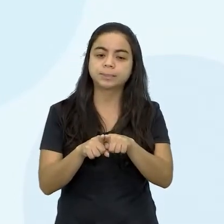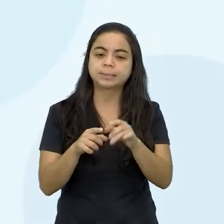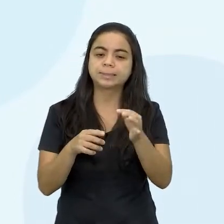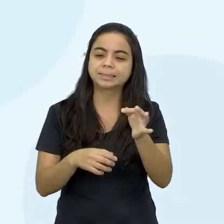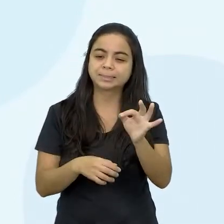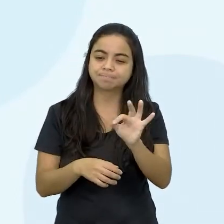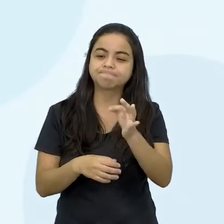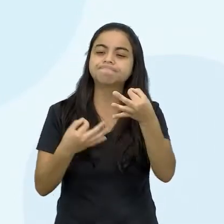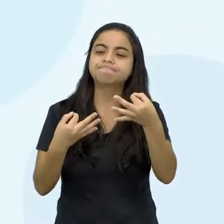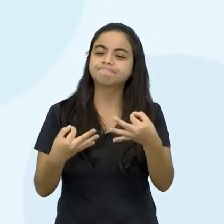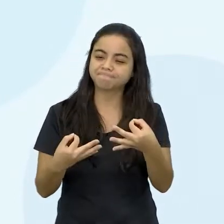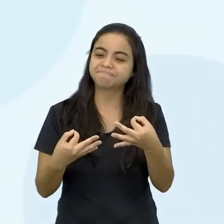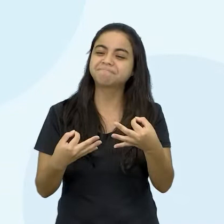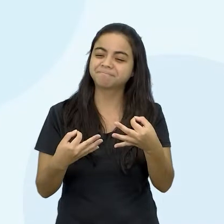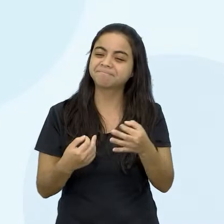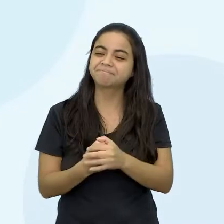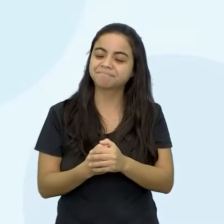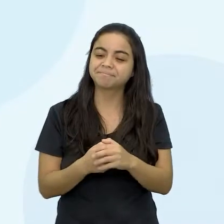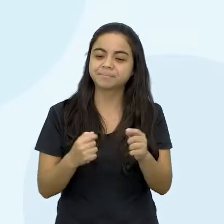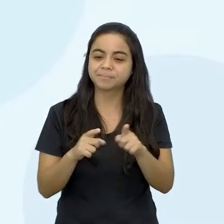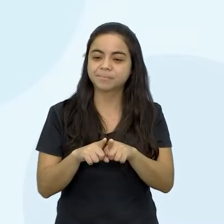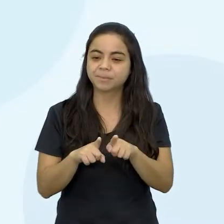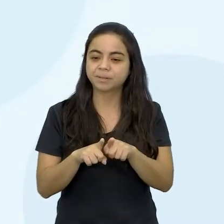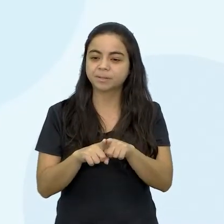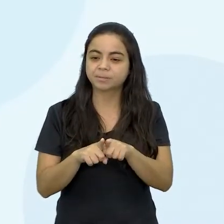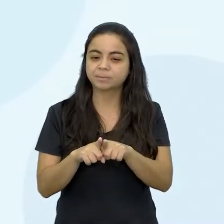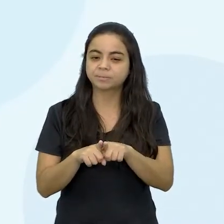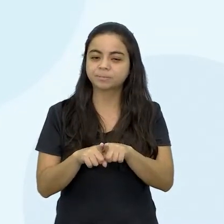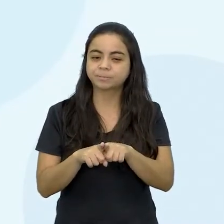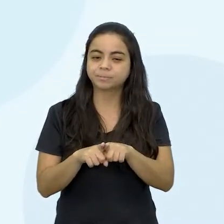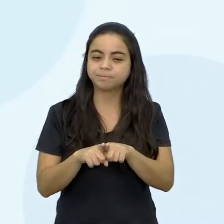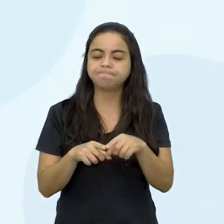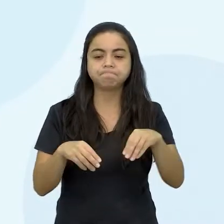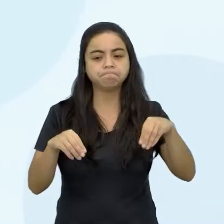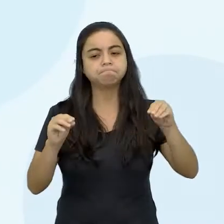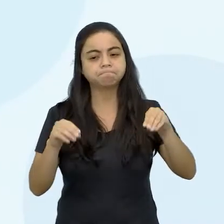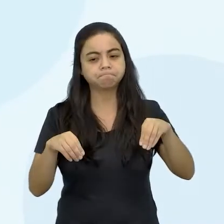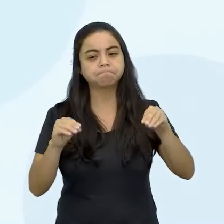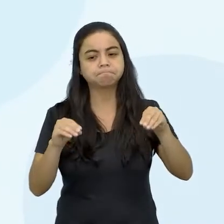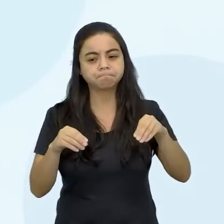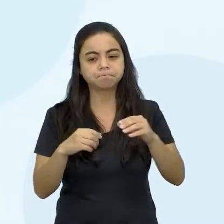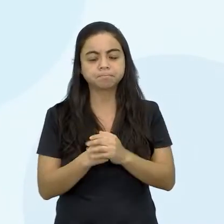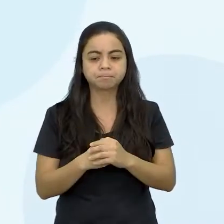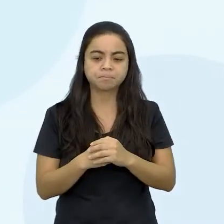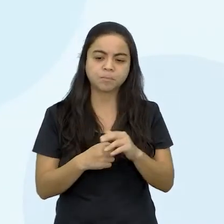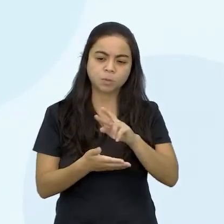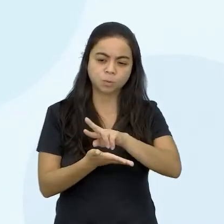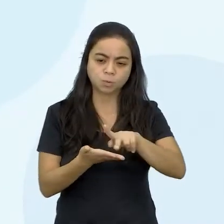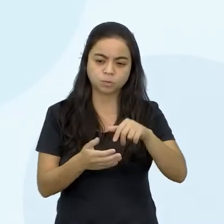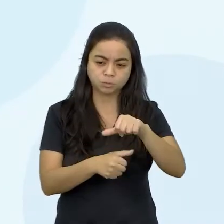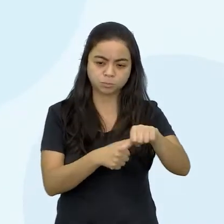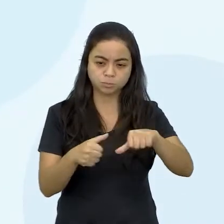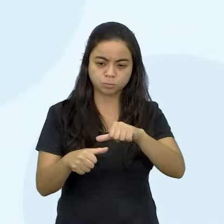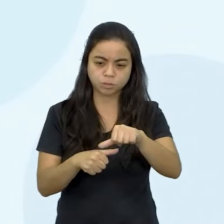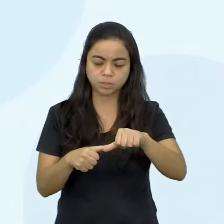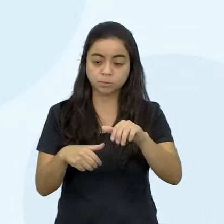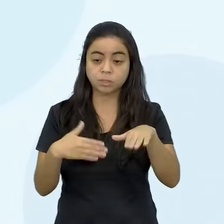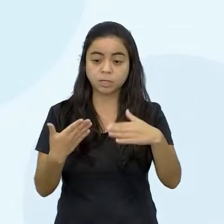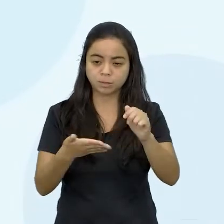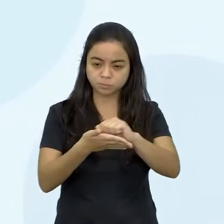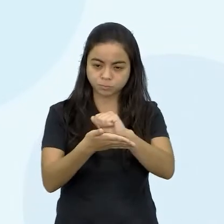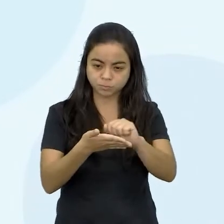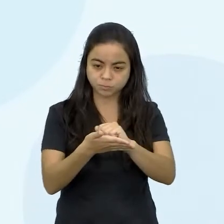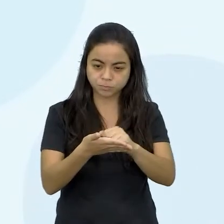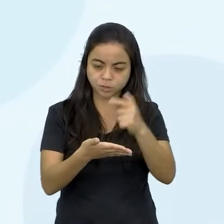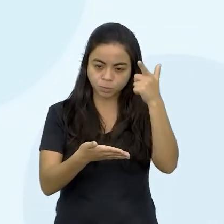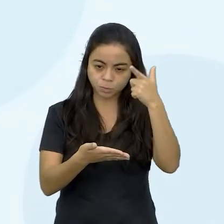alguns acertos algum algum digamos assim algumas flexibilidades algumas coisas que você foi mudando ao longo e a gente pelo diário de